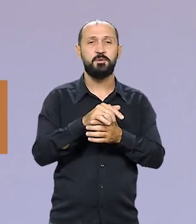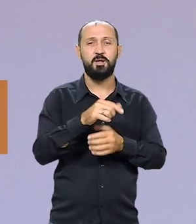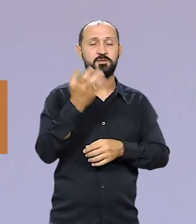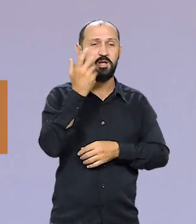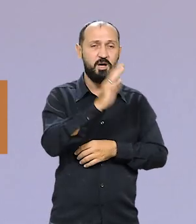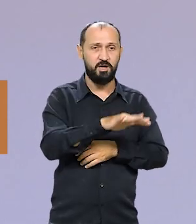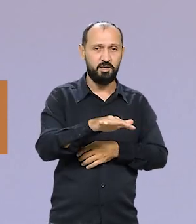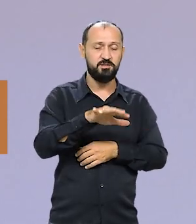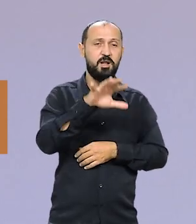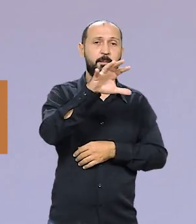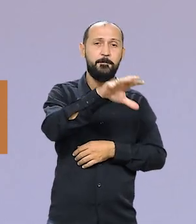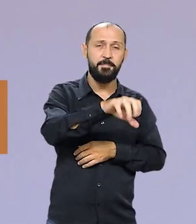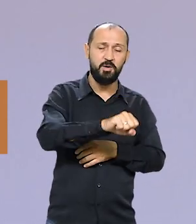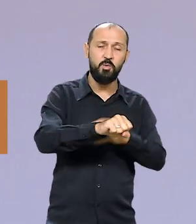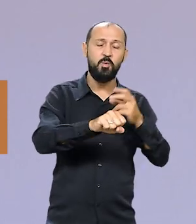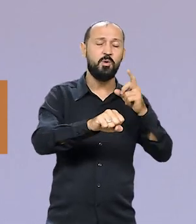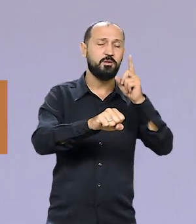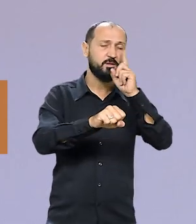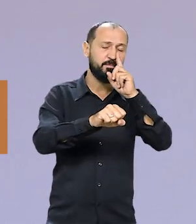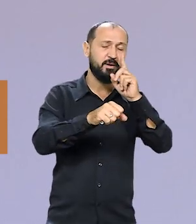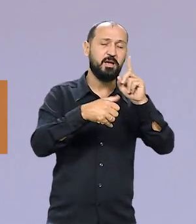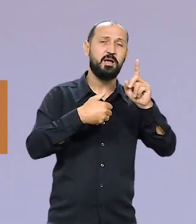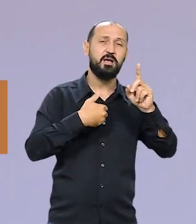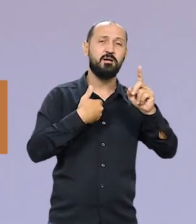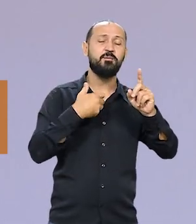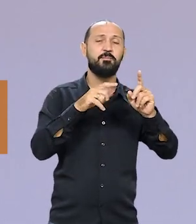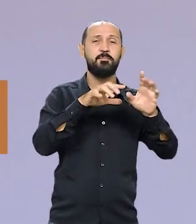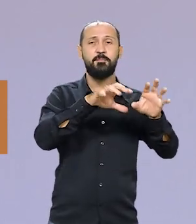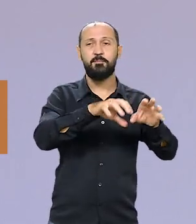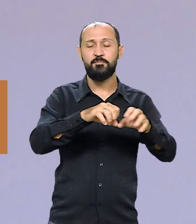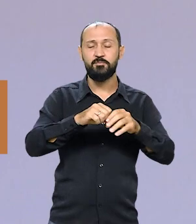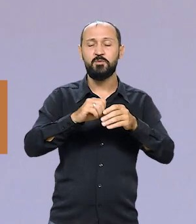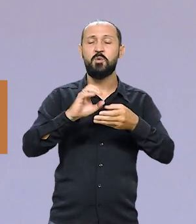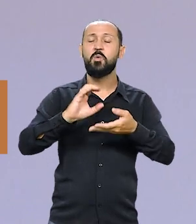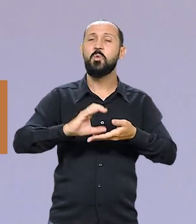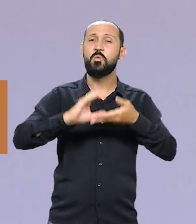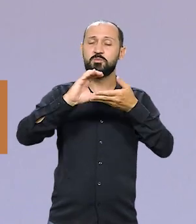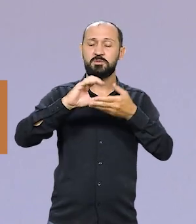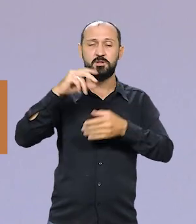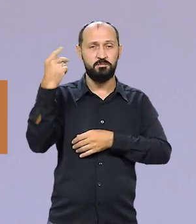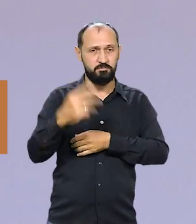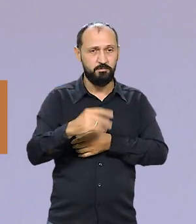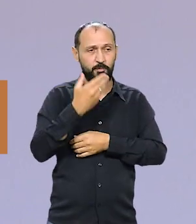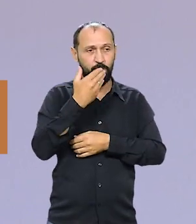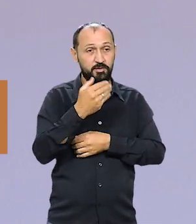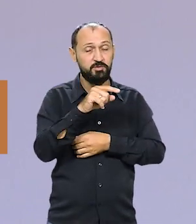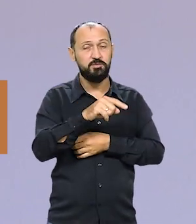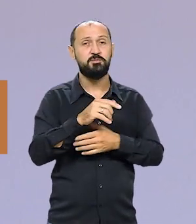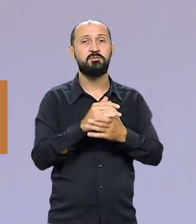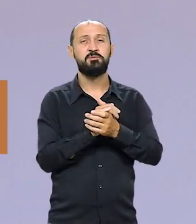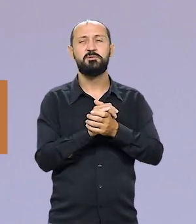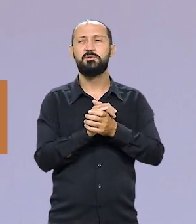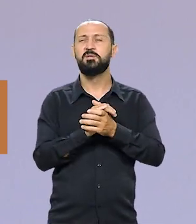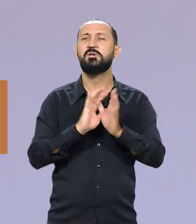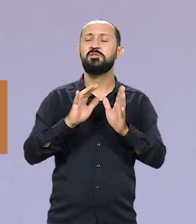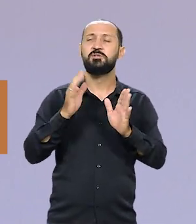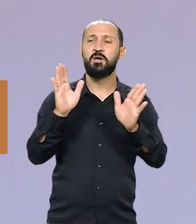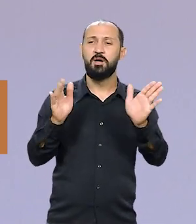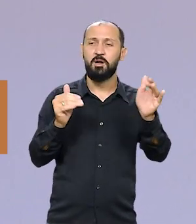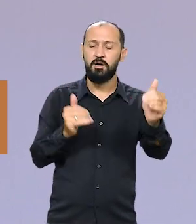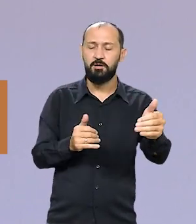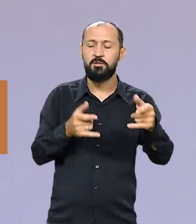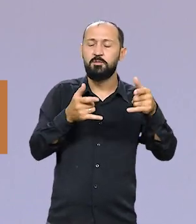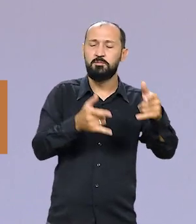essa criança da mãe, quando ela foi pegar, porque o conselho tutelar pediu, ela descreve que estava num quarto, a